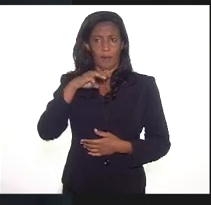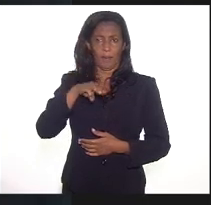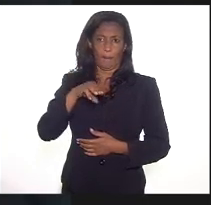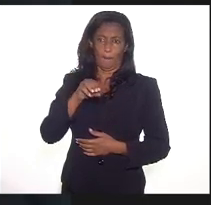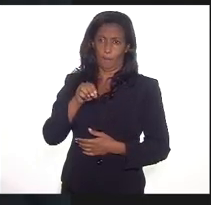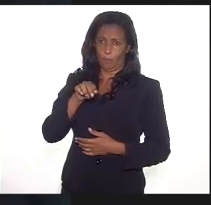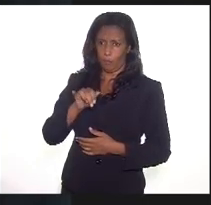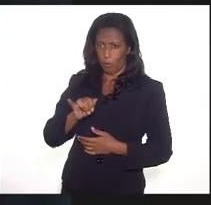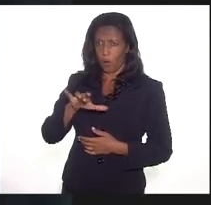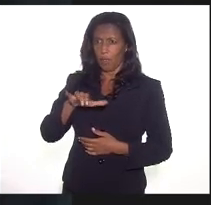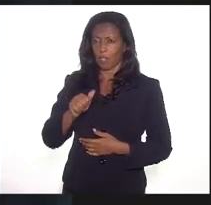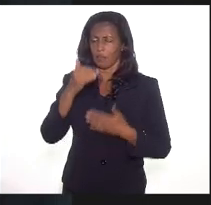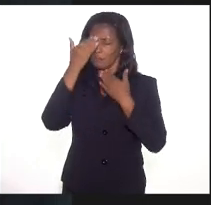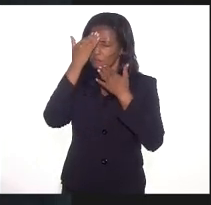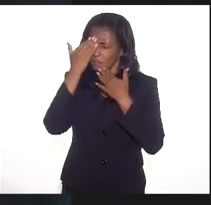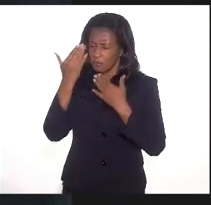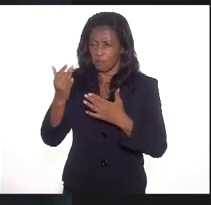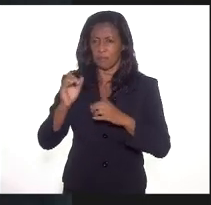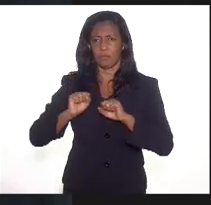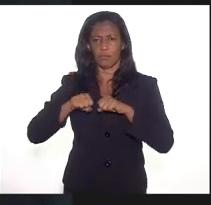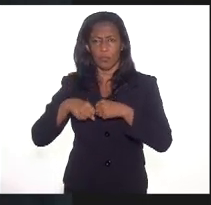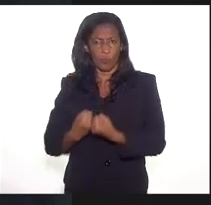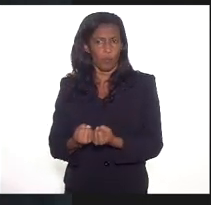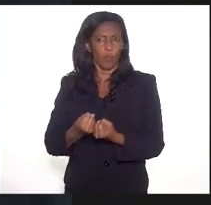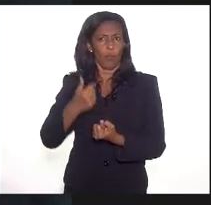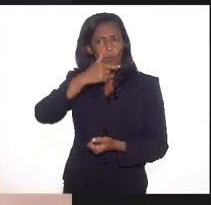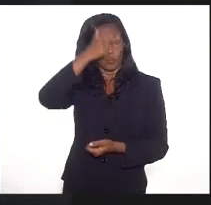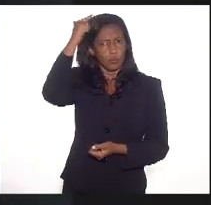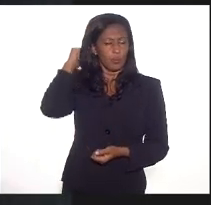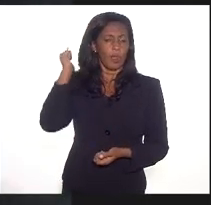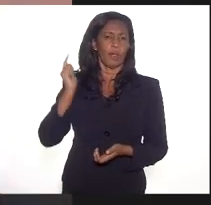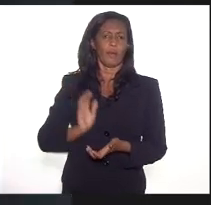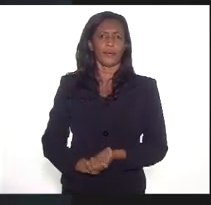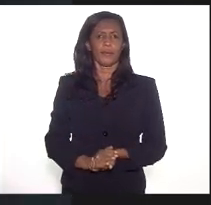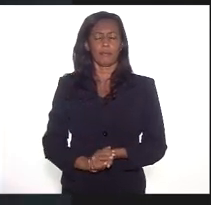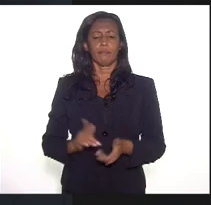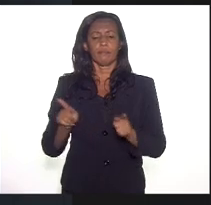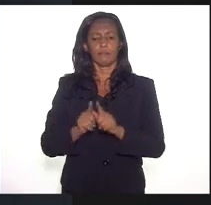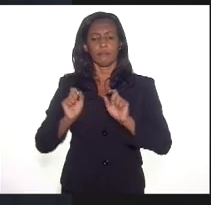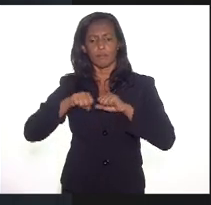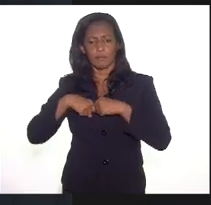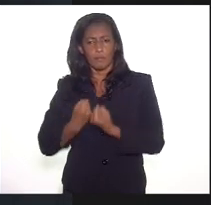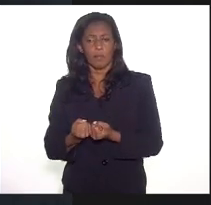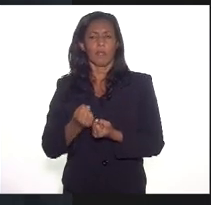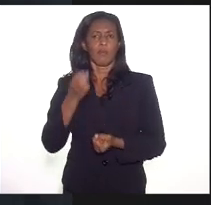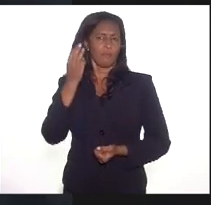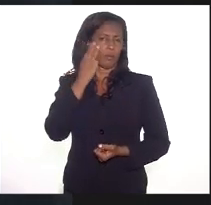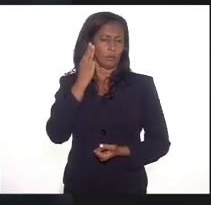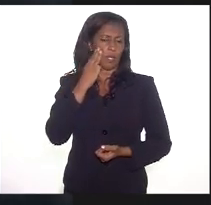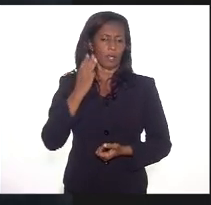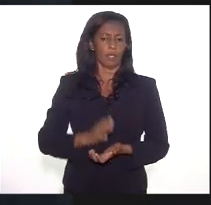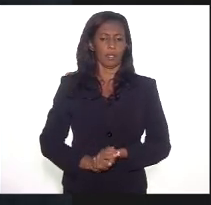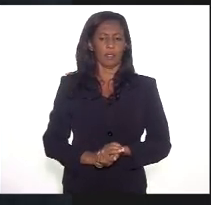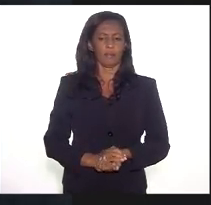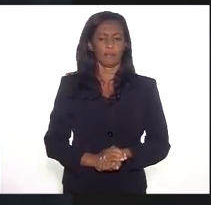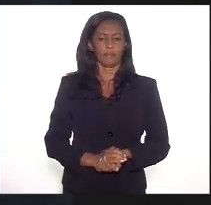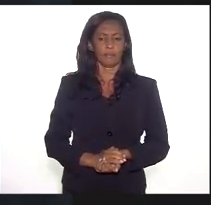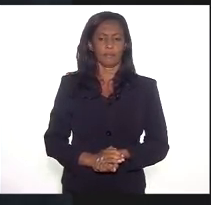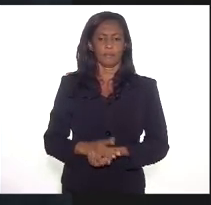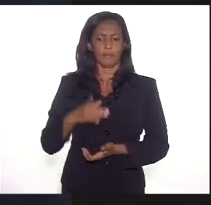Mônica, agradecer muito o empenho do deputado Luiz Paulo, agradecer o empenho do deputado Valdec, do deputado